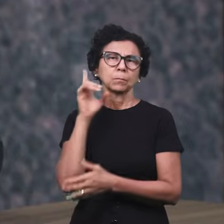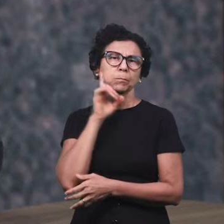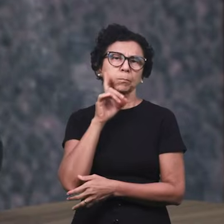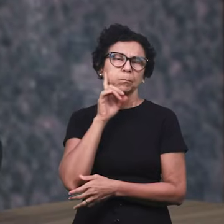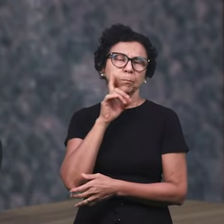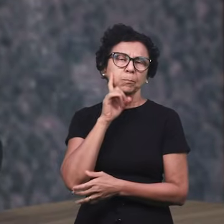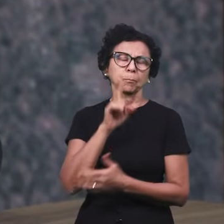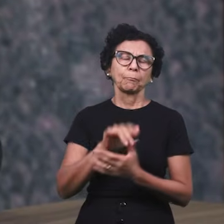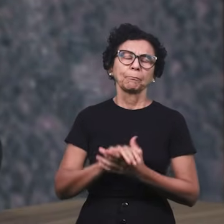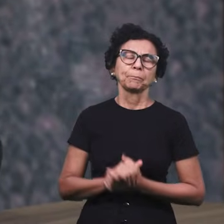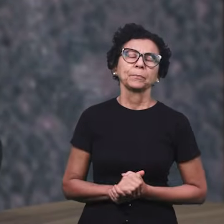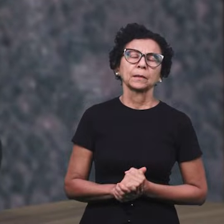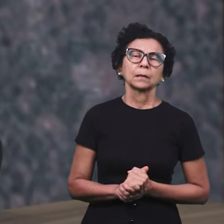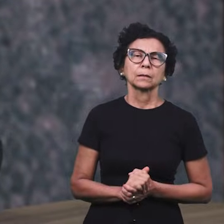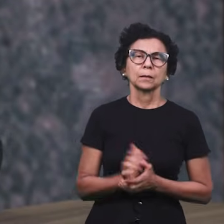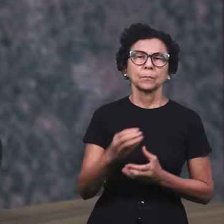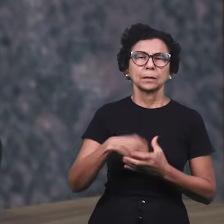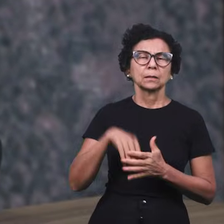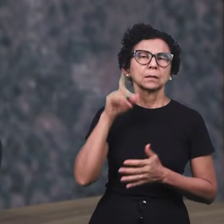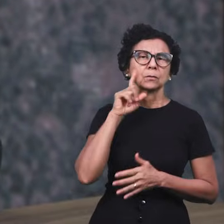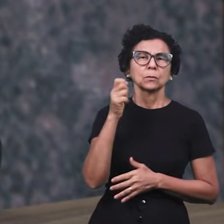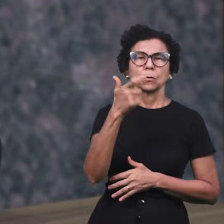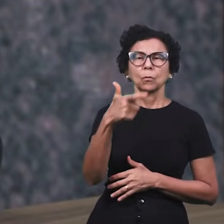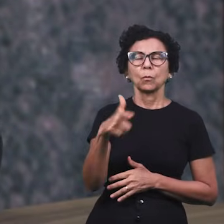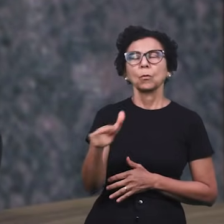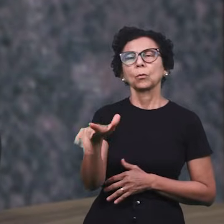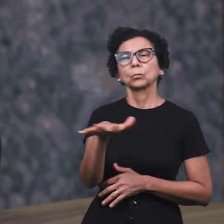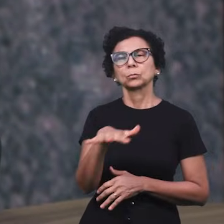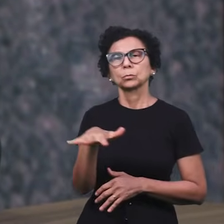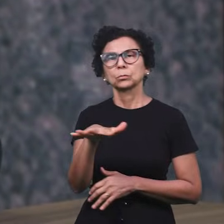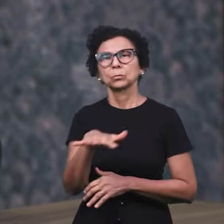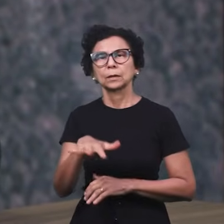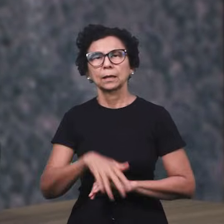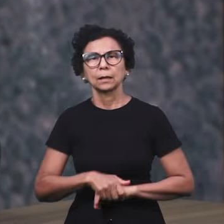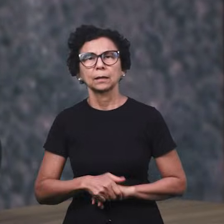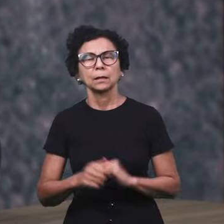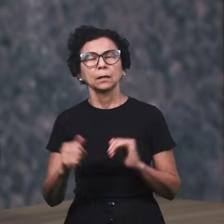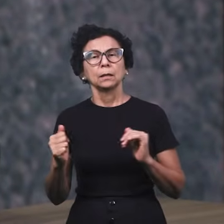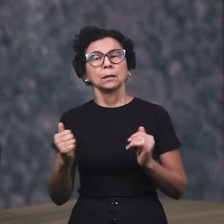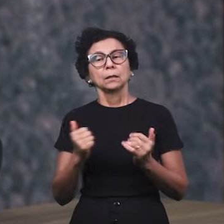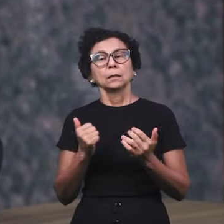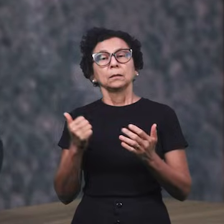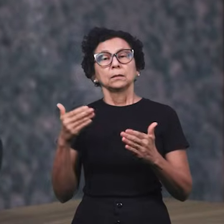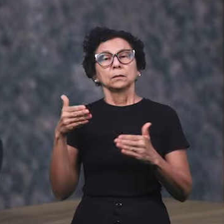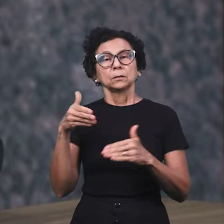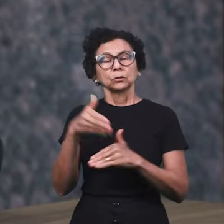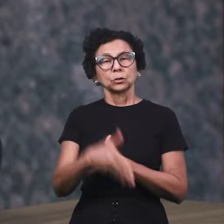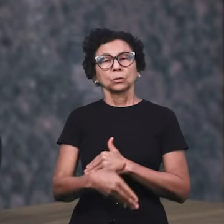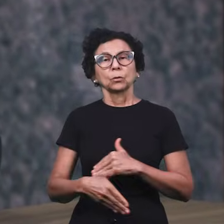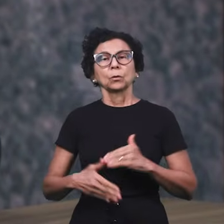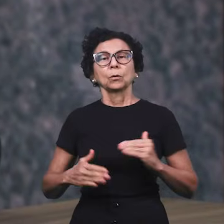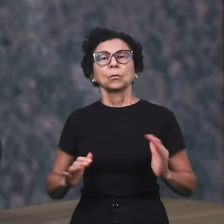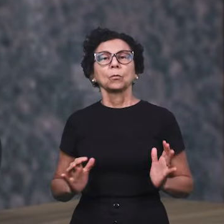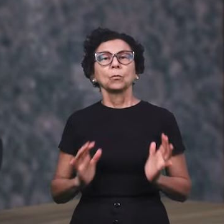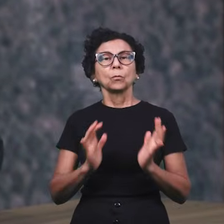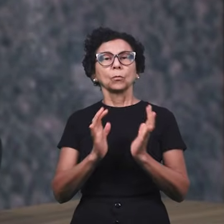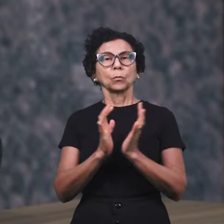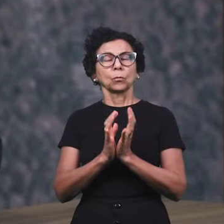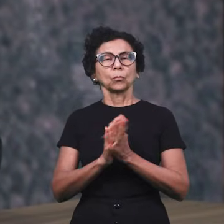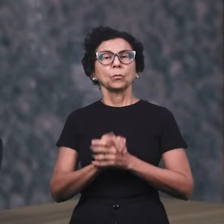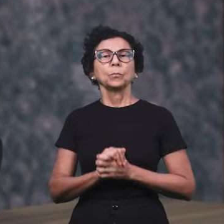ao norte, onde é hoje Massachusetts, chegou lá no século XVII o primeiro grupo de calvinistas, de